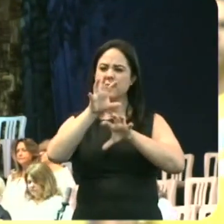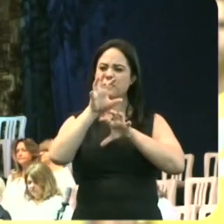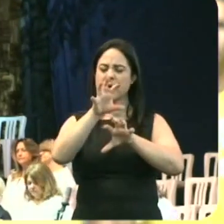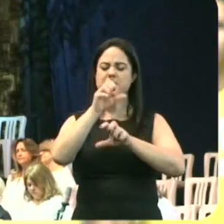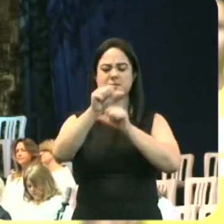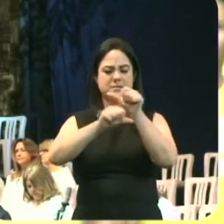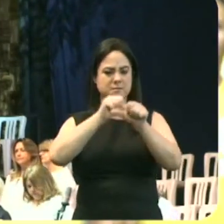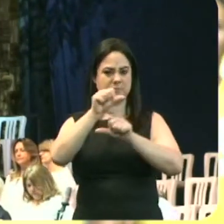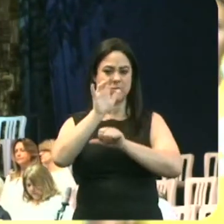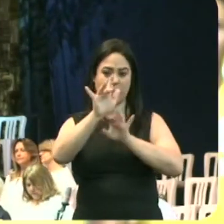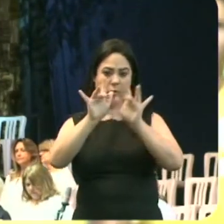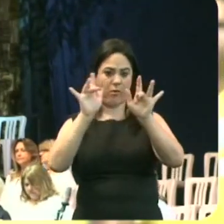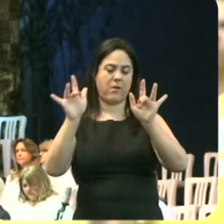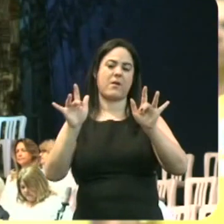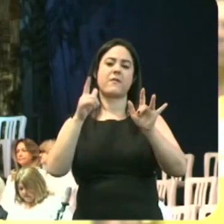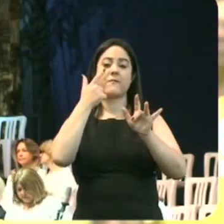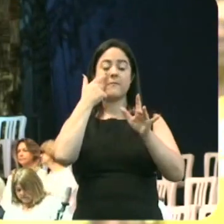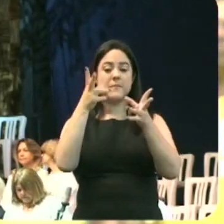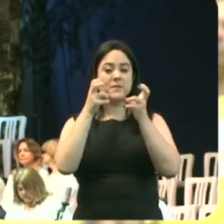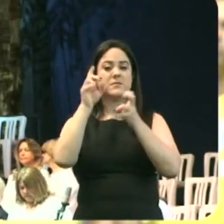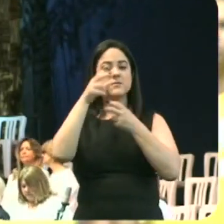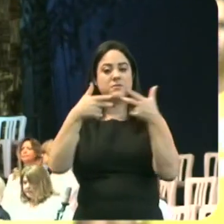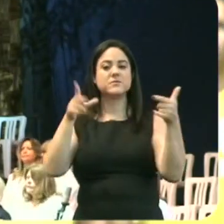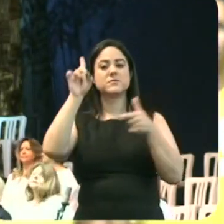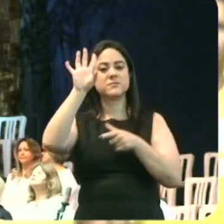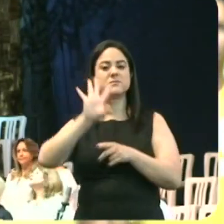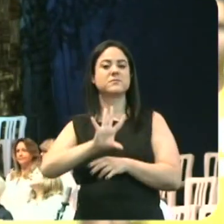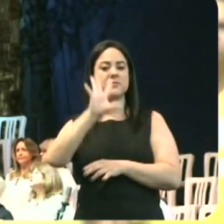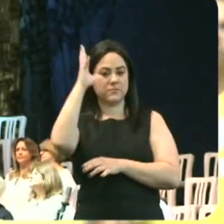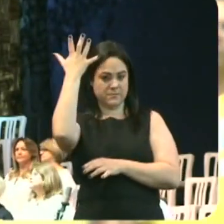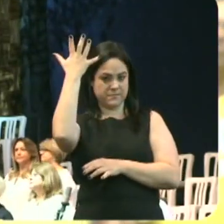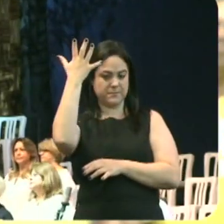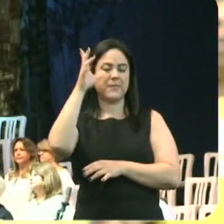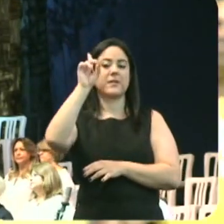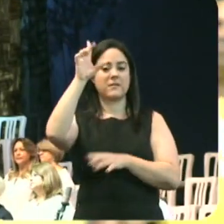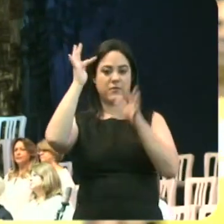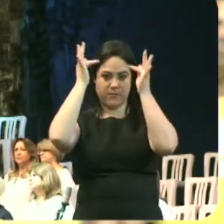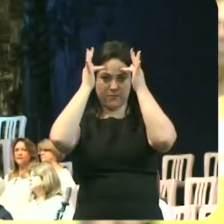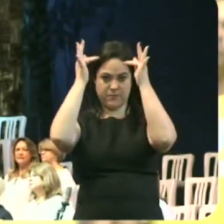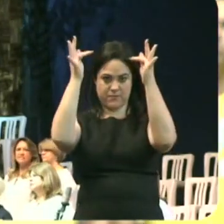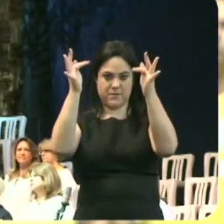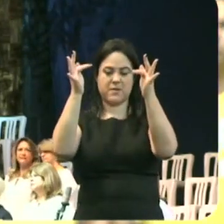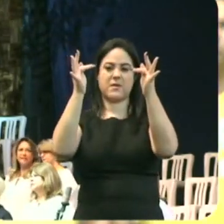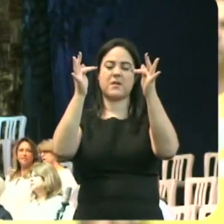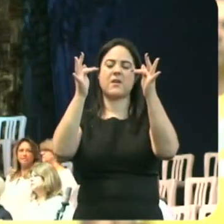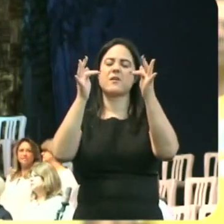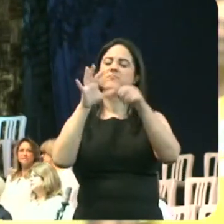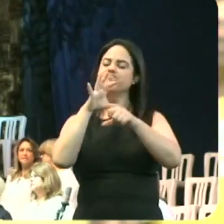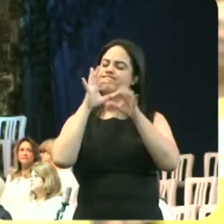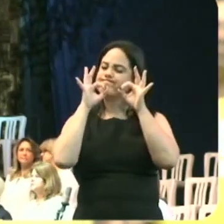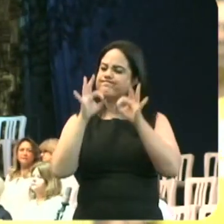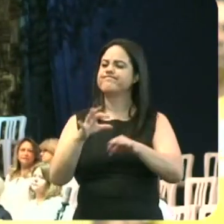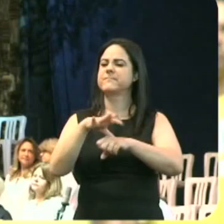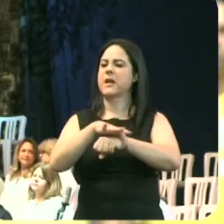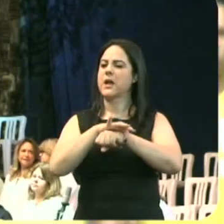deixa Deus. Você vai ver as coisas de Deus acontecendo, porque Ele é fiel. Eu garanto para